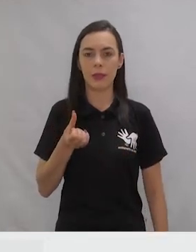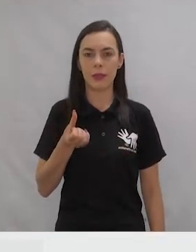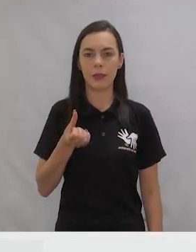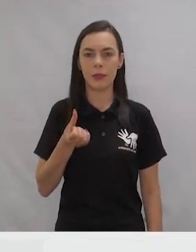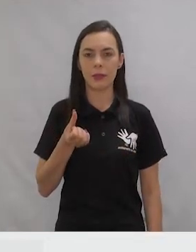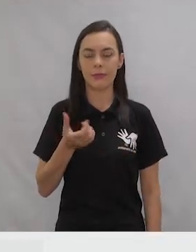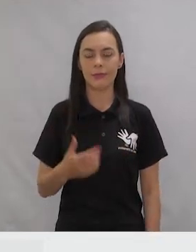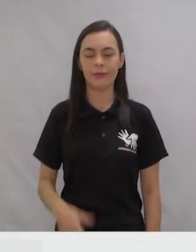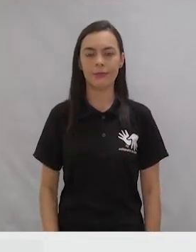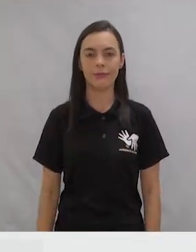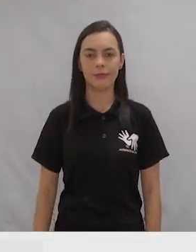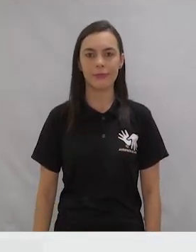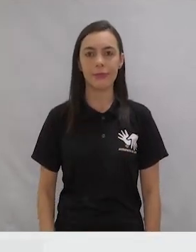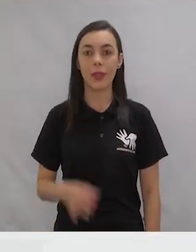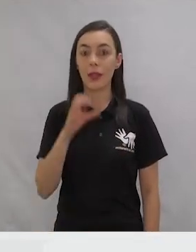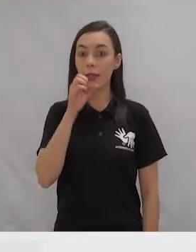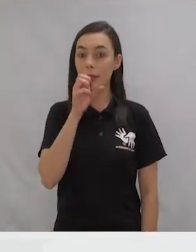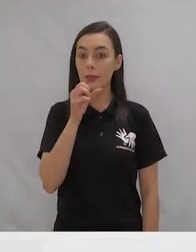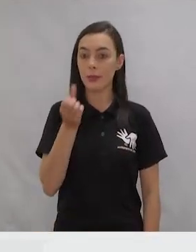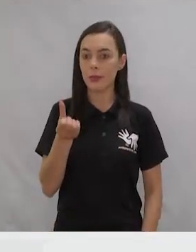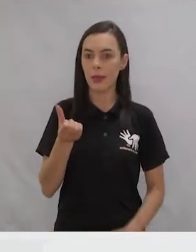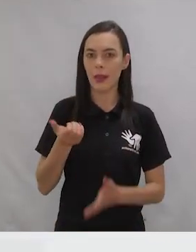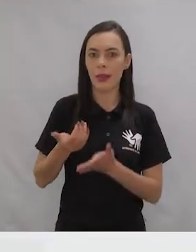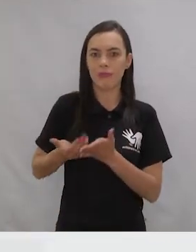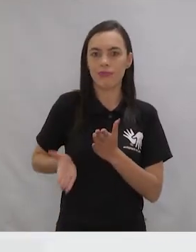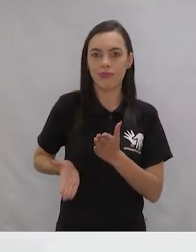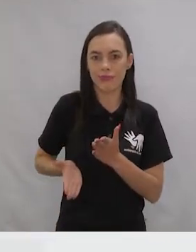2, 3, 4, 5, 6. Ana derrubou 6.